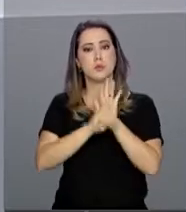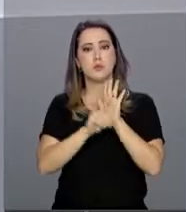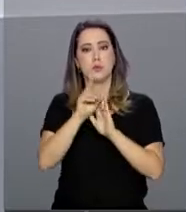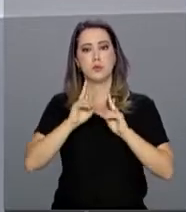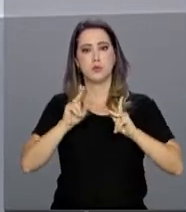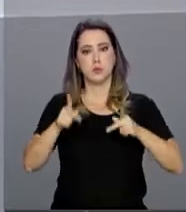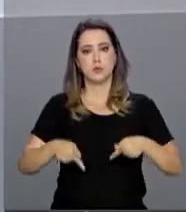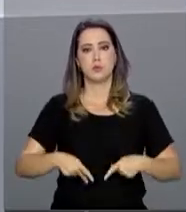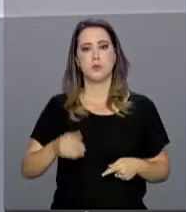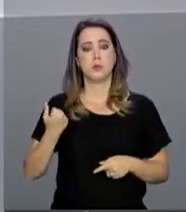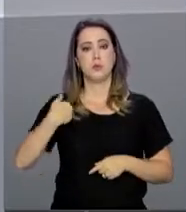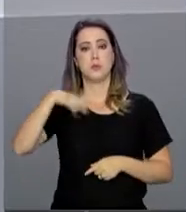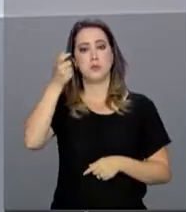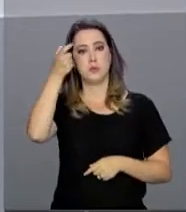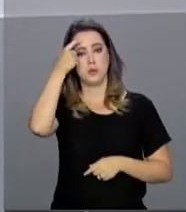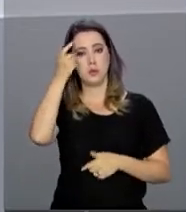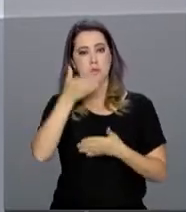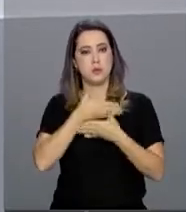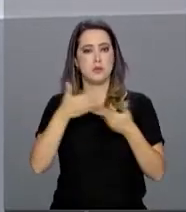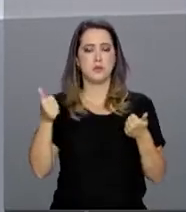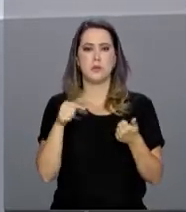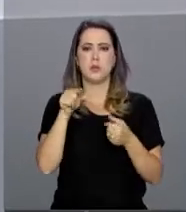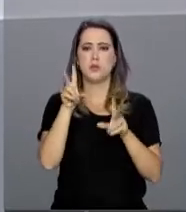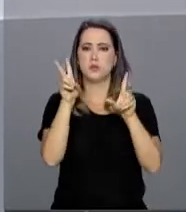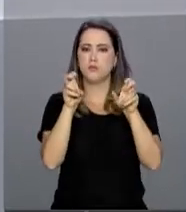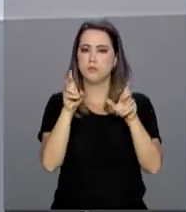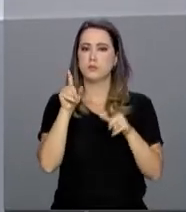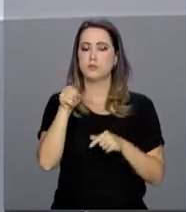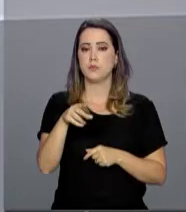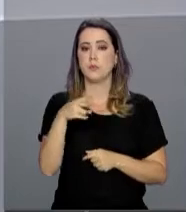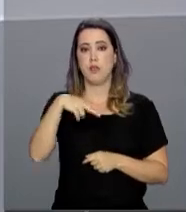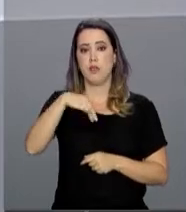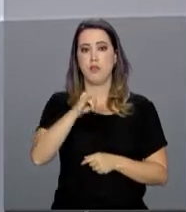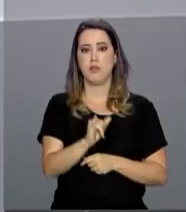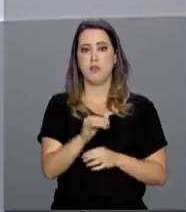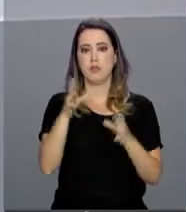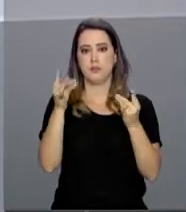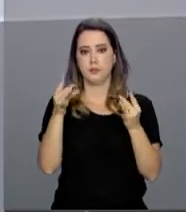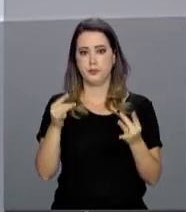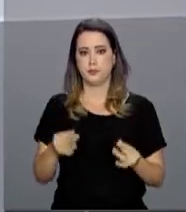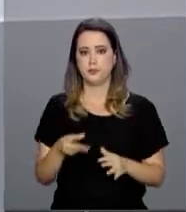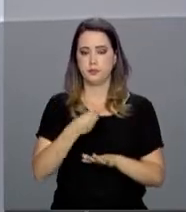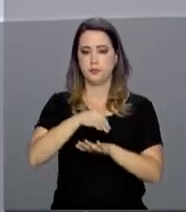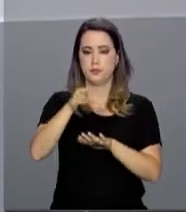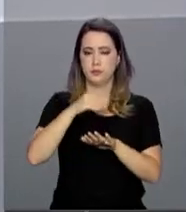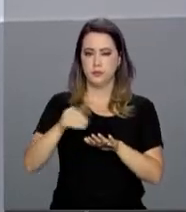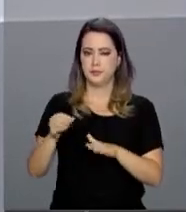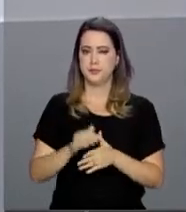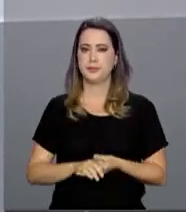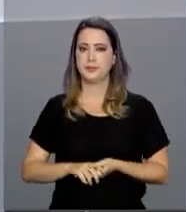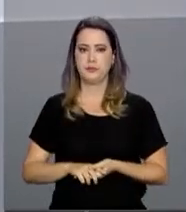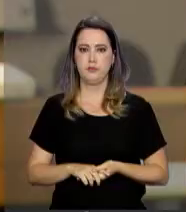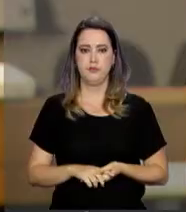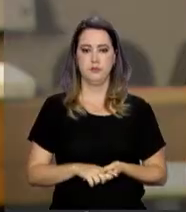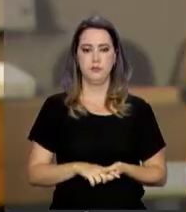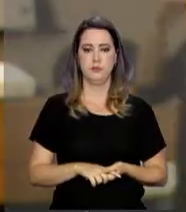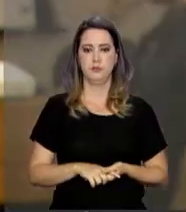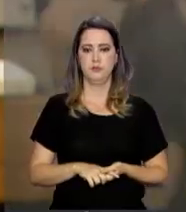a fim de formar uma consciência crítica sobre o tema o repórter nem pereira nos traz outras informações